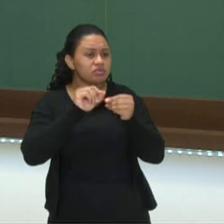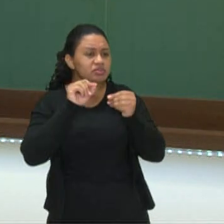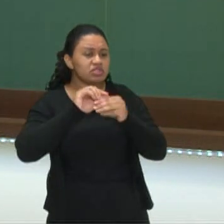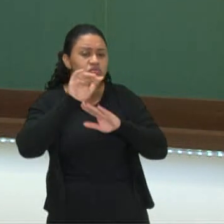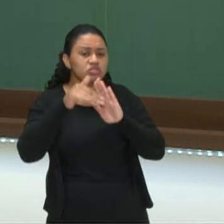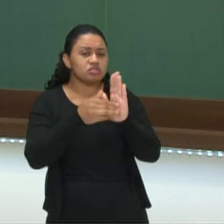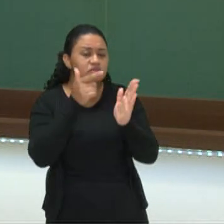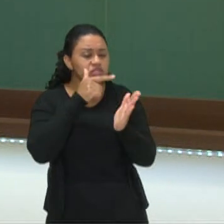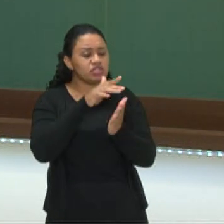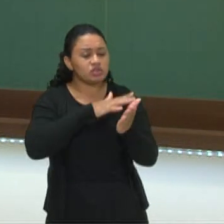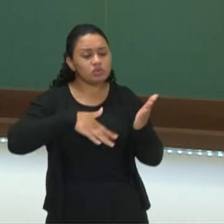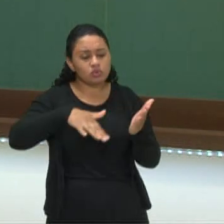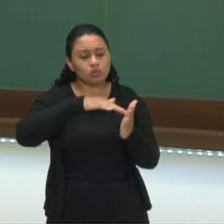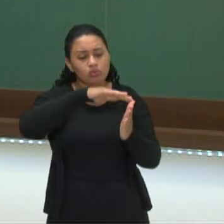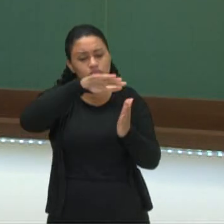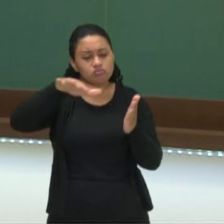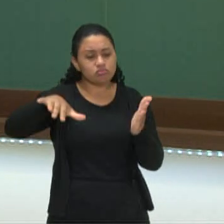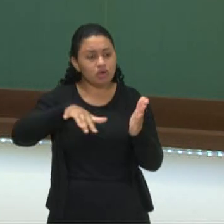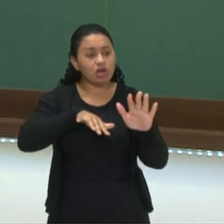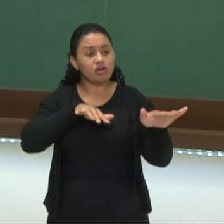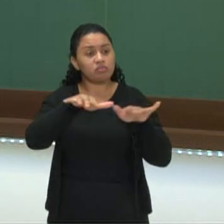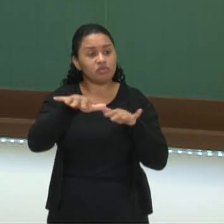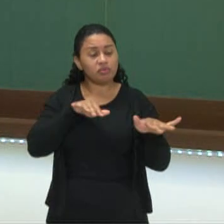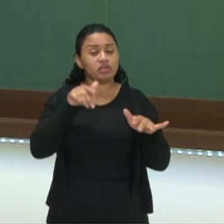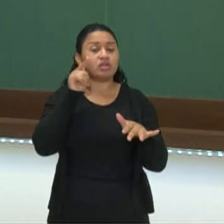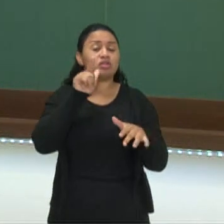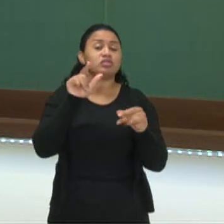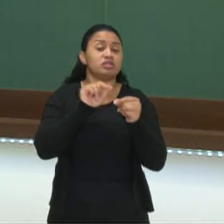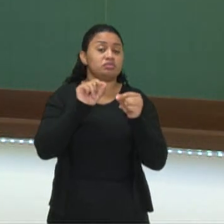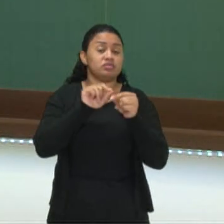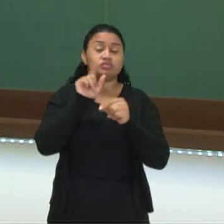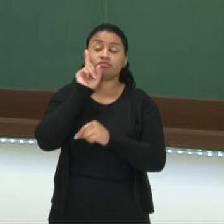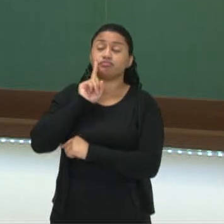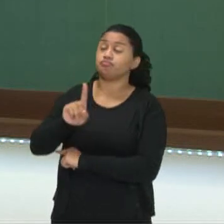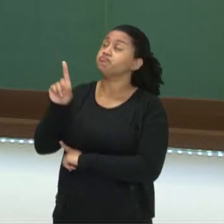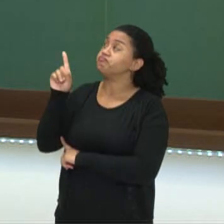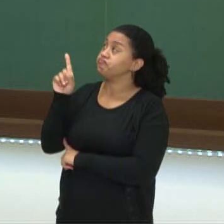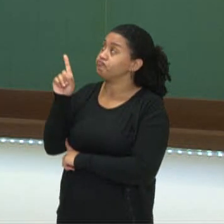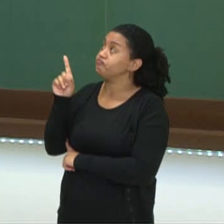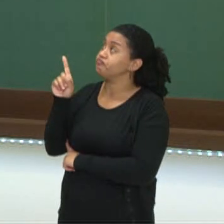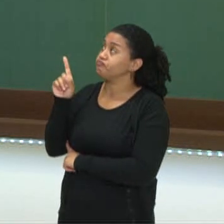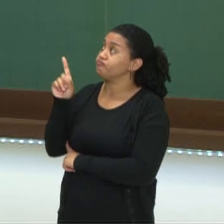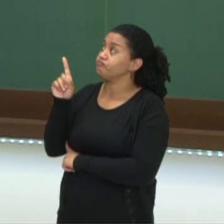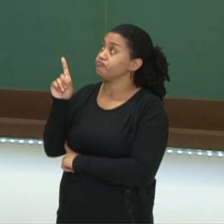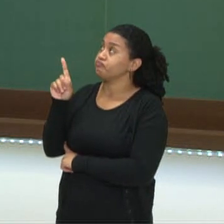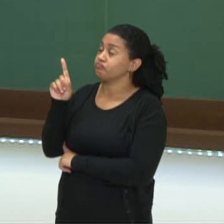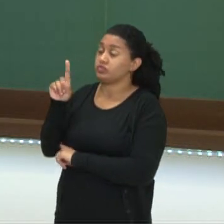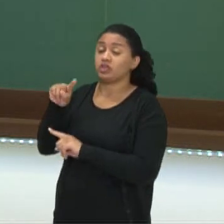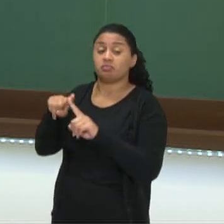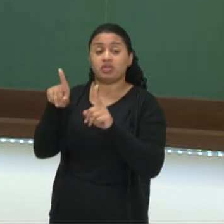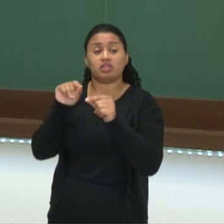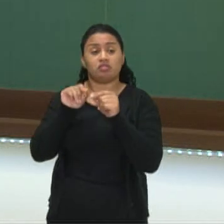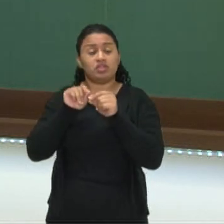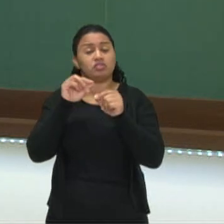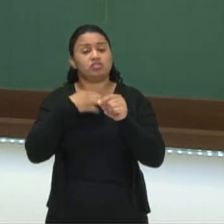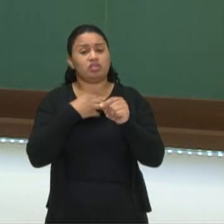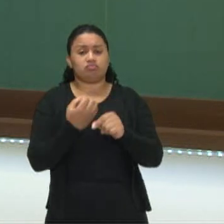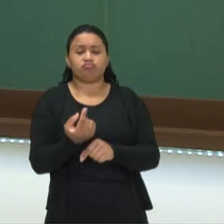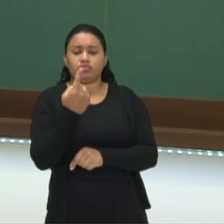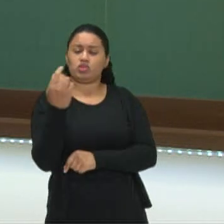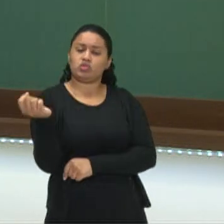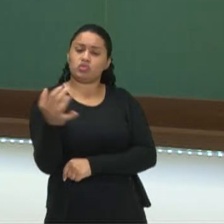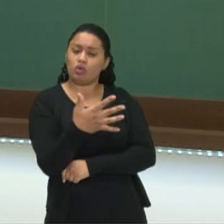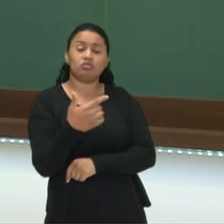tela e toda a movimentação que ele faz para chegar nesse movimento. E isso foi uma inovação. Só que mesmo ele fazendo essa coisa tão inovadora, ele não